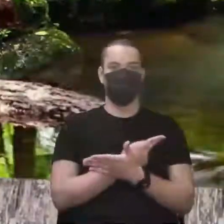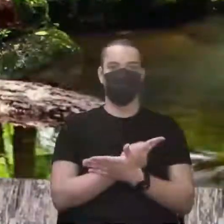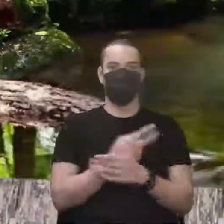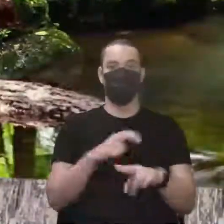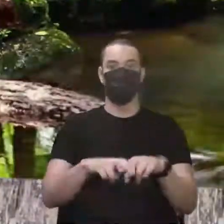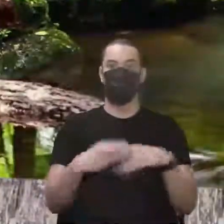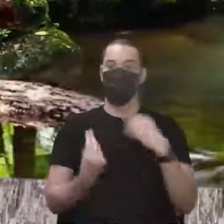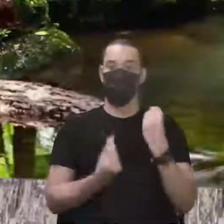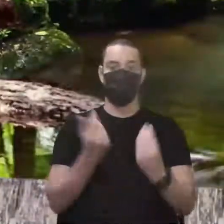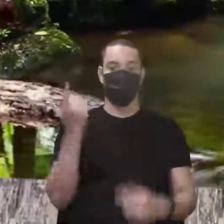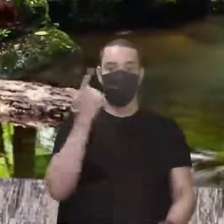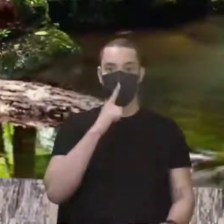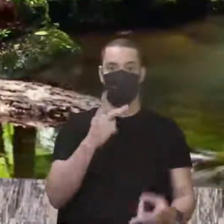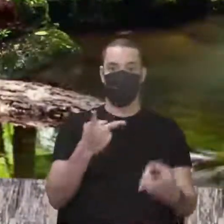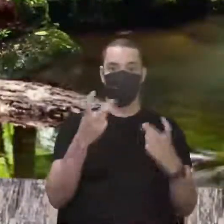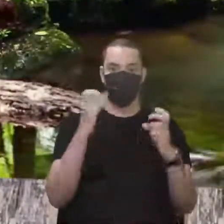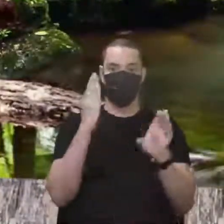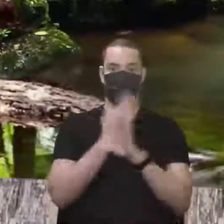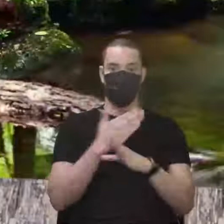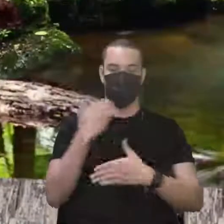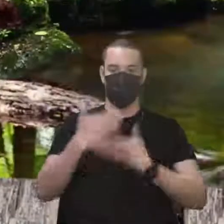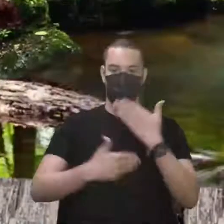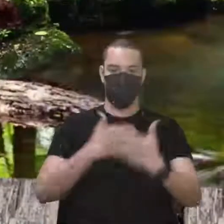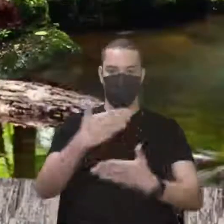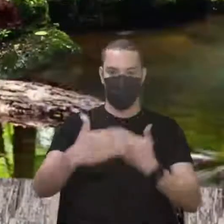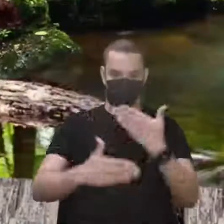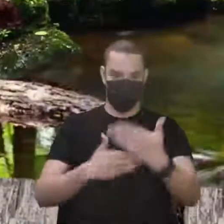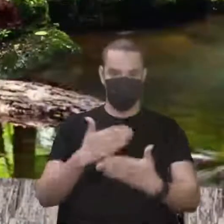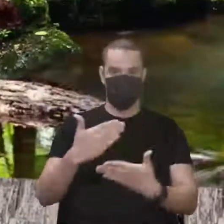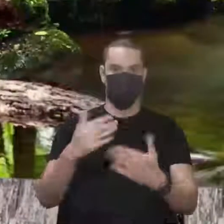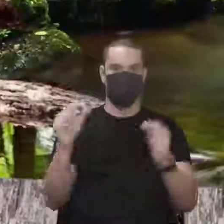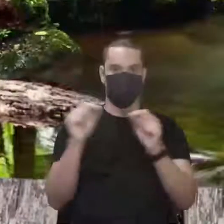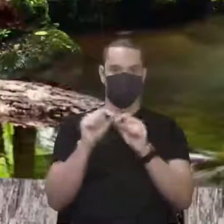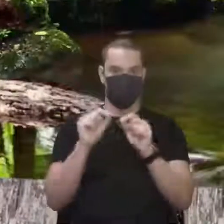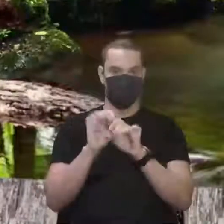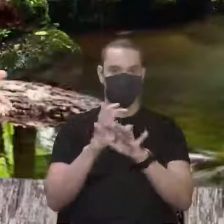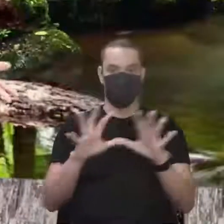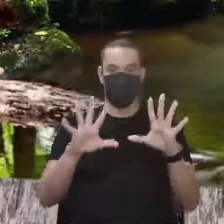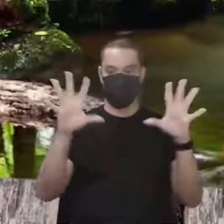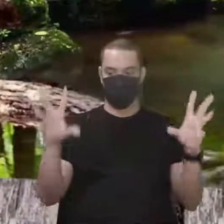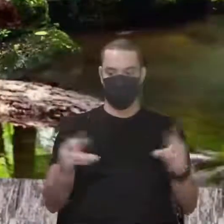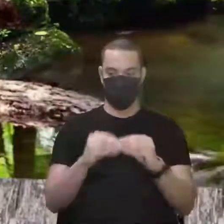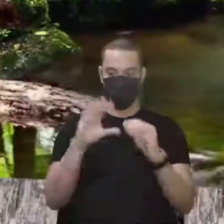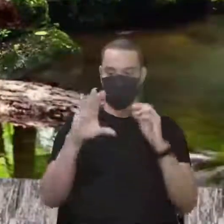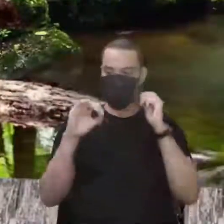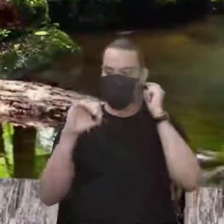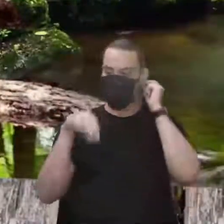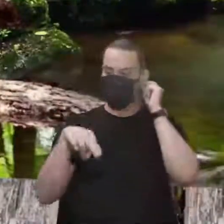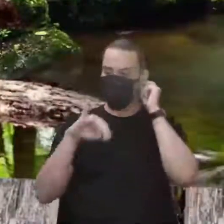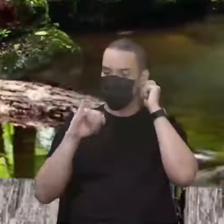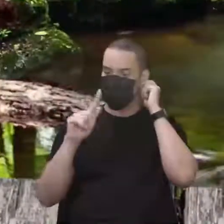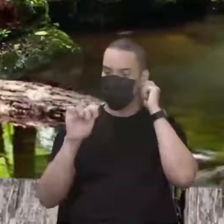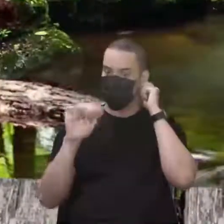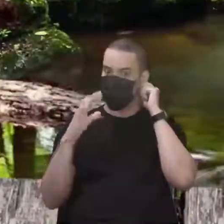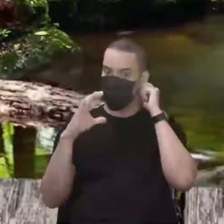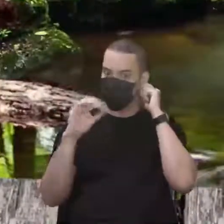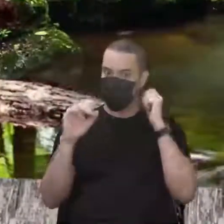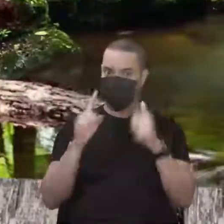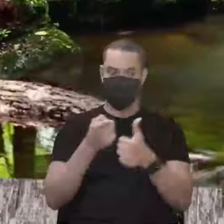é que eles conseguiram perceber isso? Através desse processo de reprodução. A conjugação. Tem a